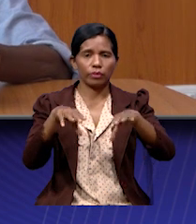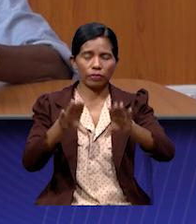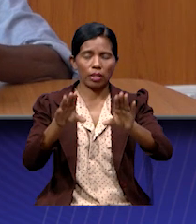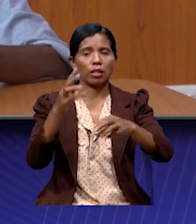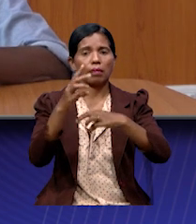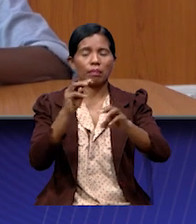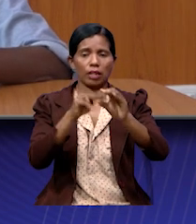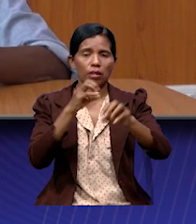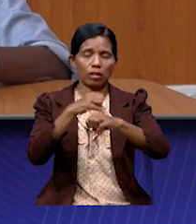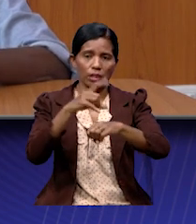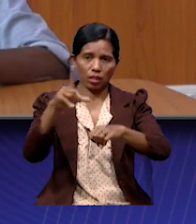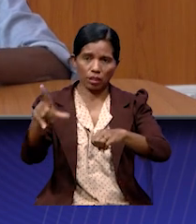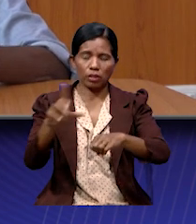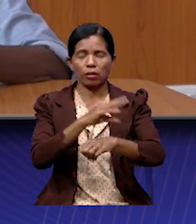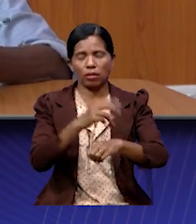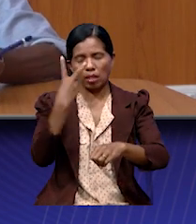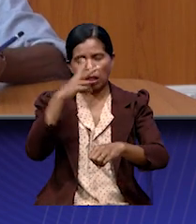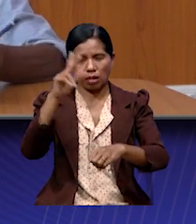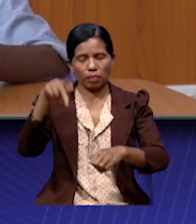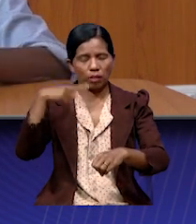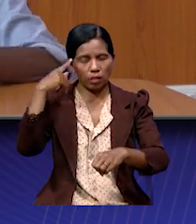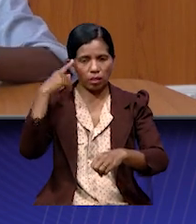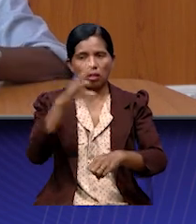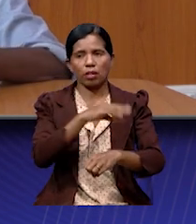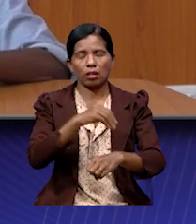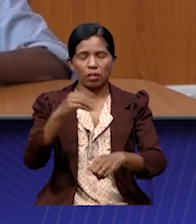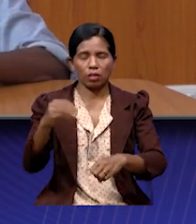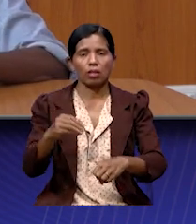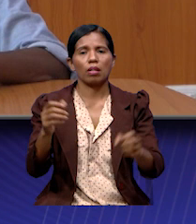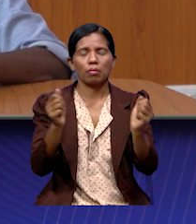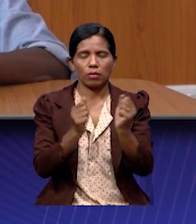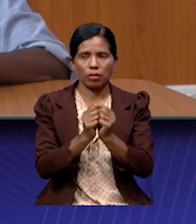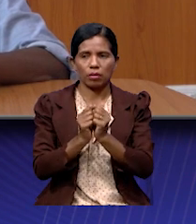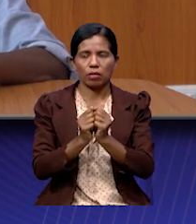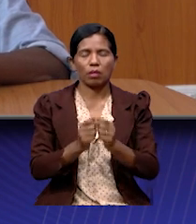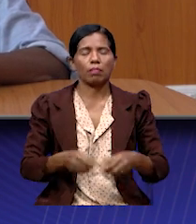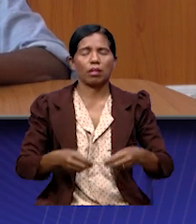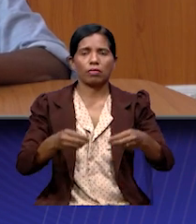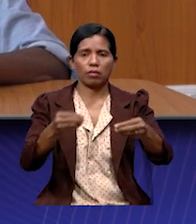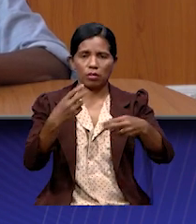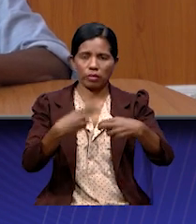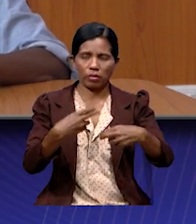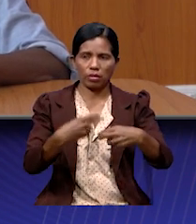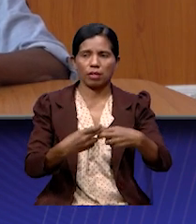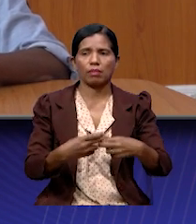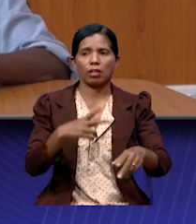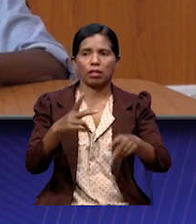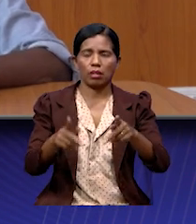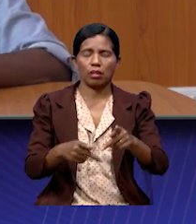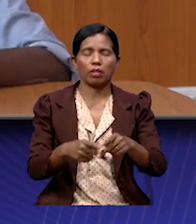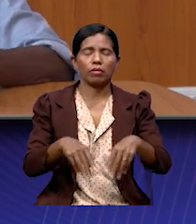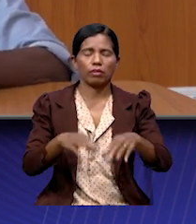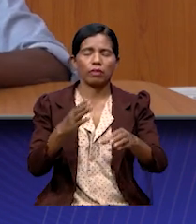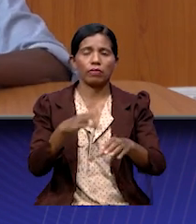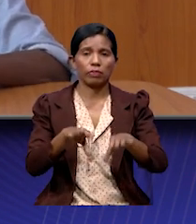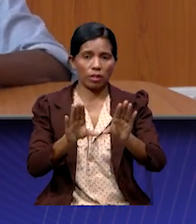be político ou estoque ou bater no outro bela peta banha preço né